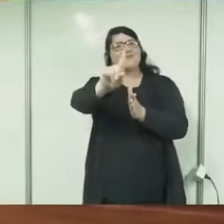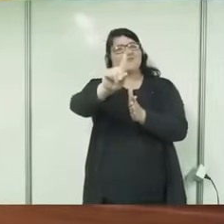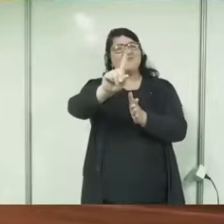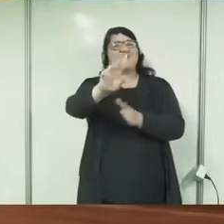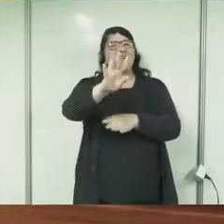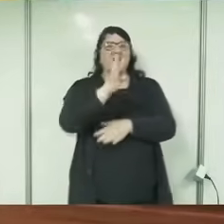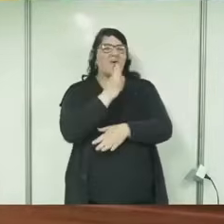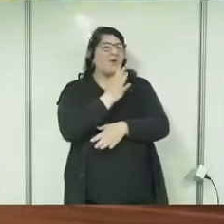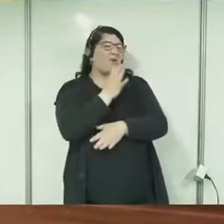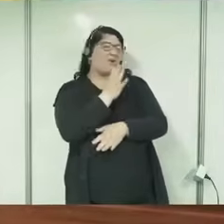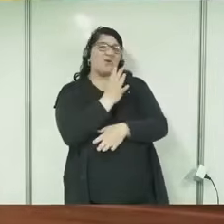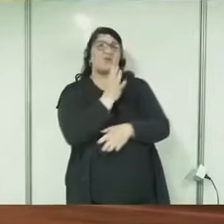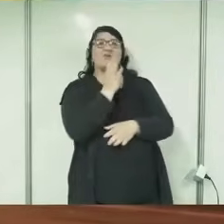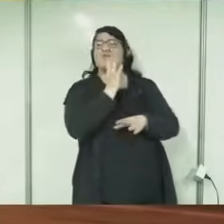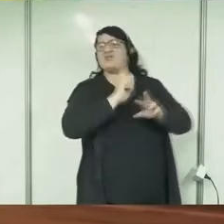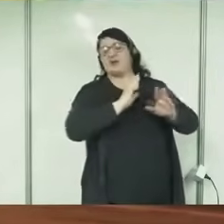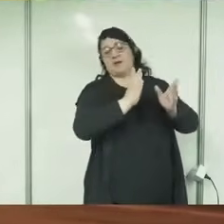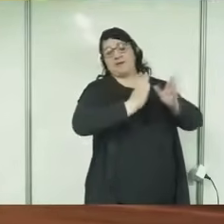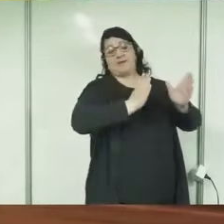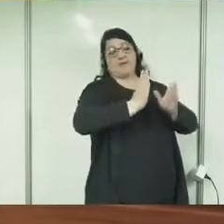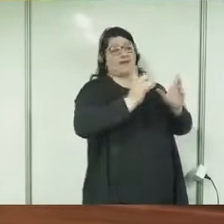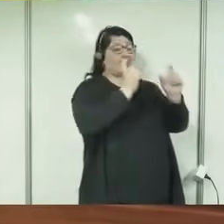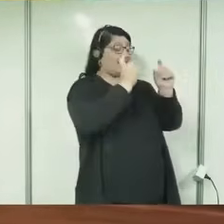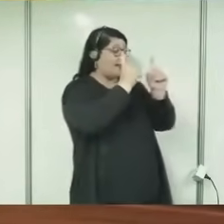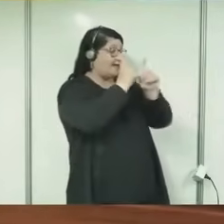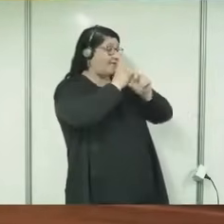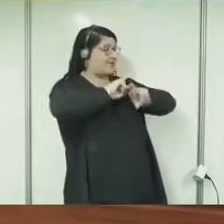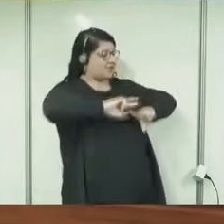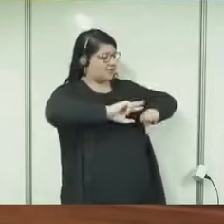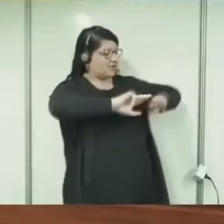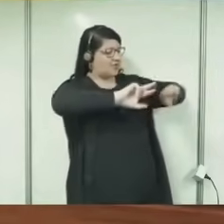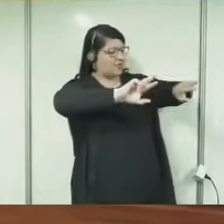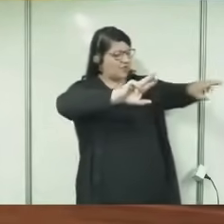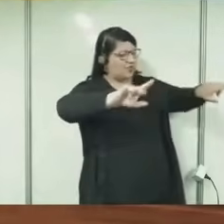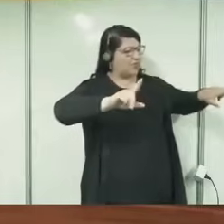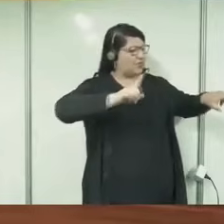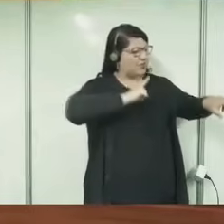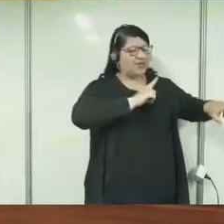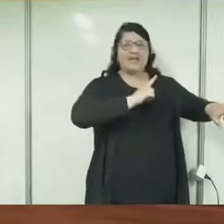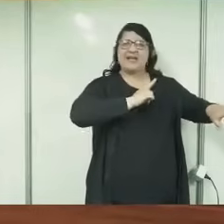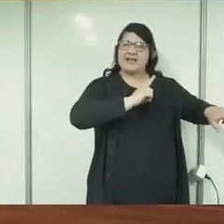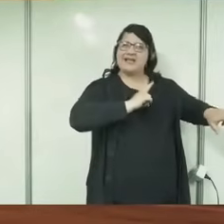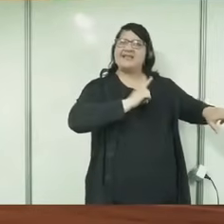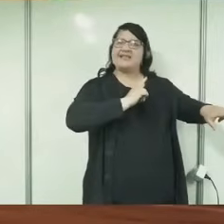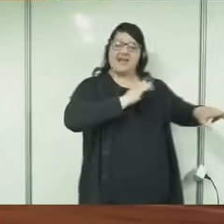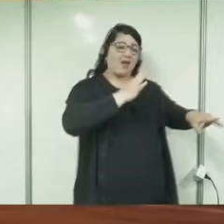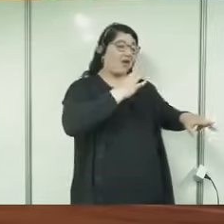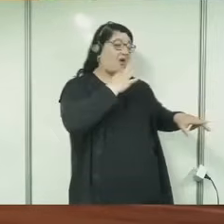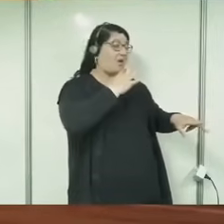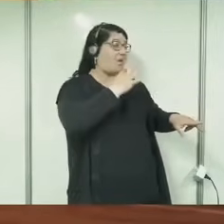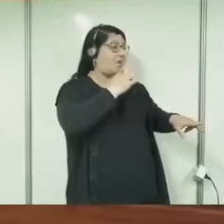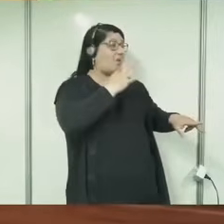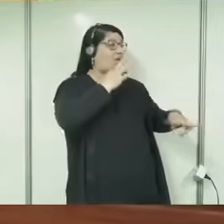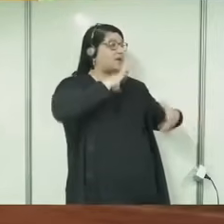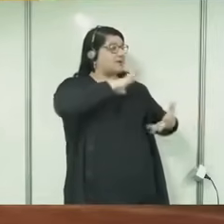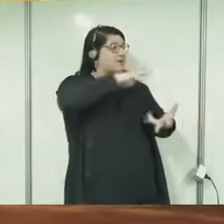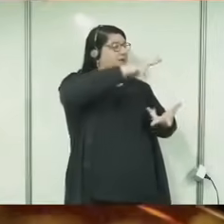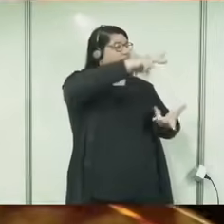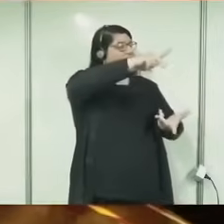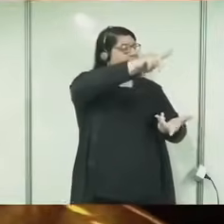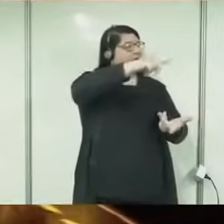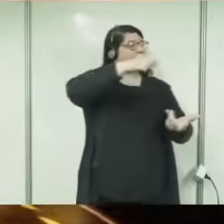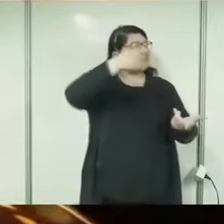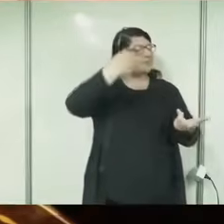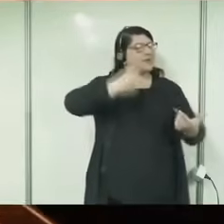Conhecer as manhãs e as manhãs, o sabor das massas e das maçãs.